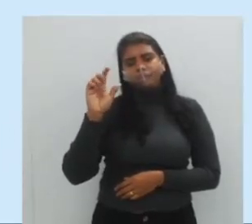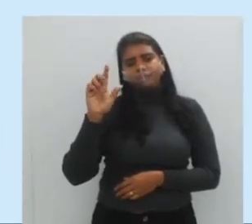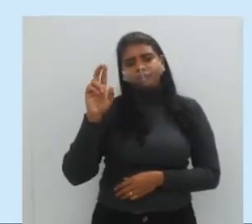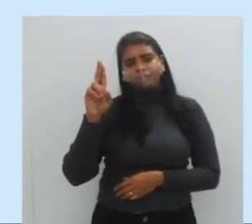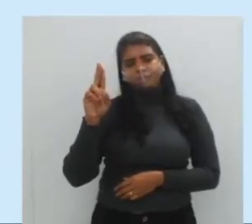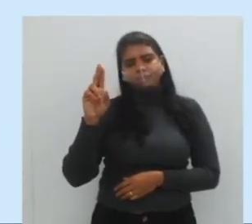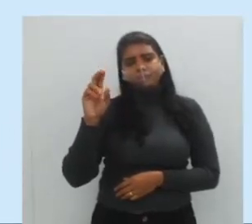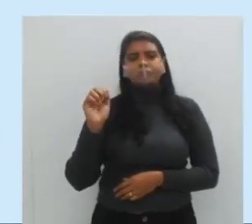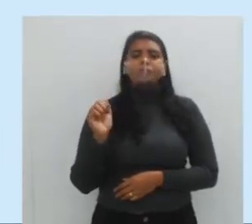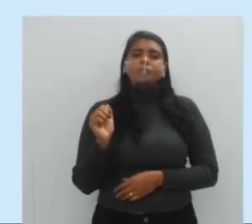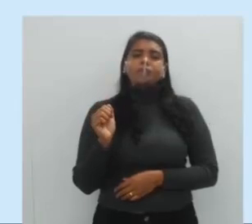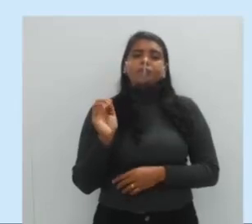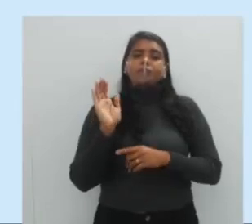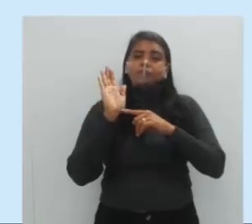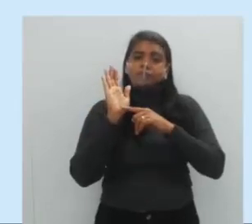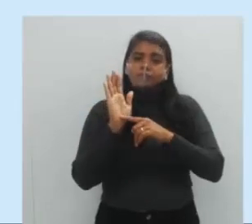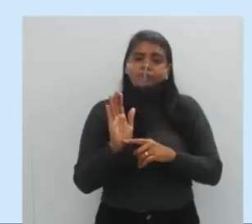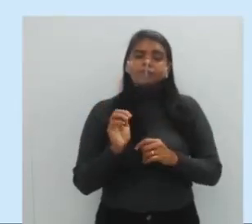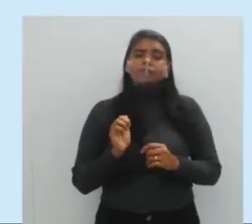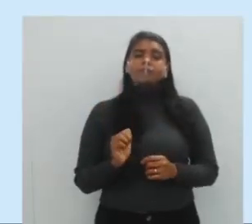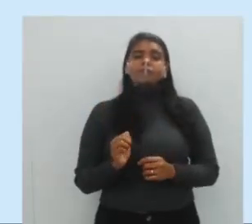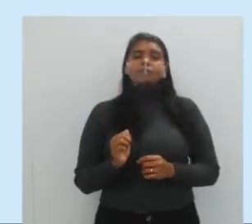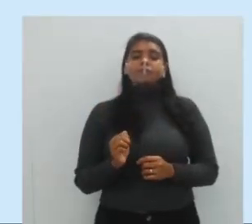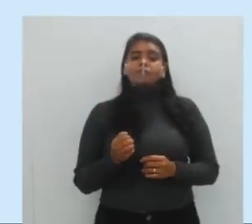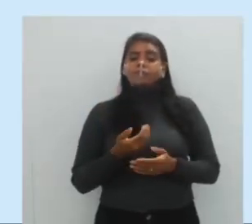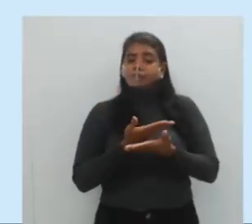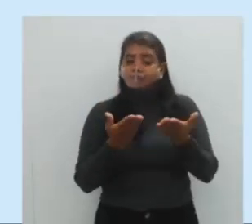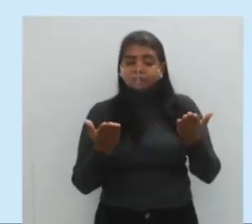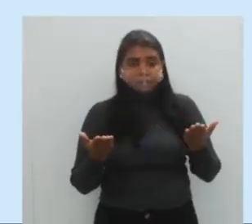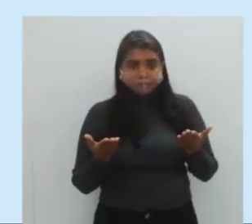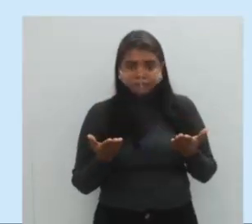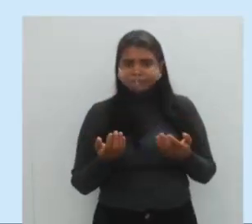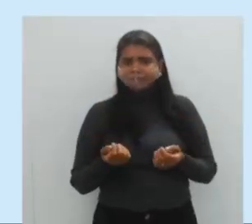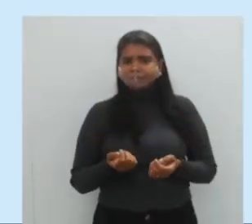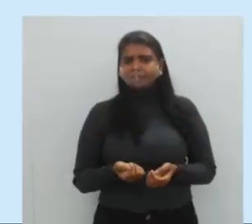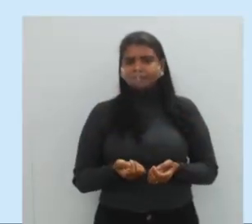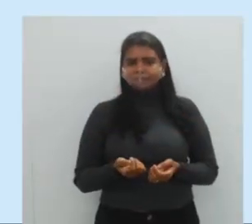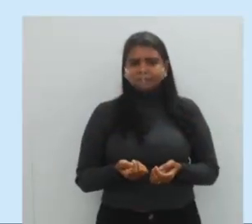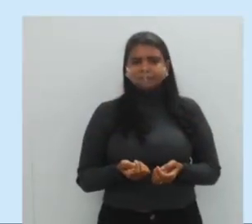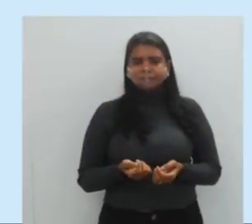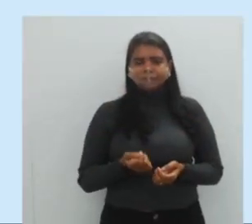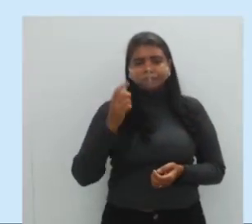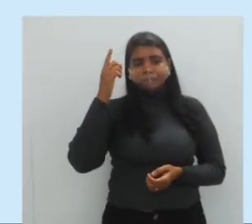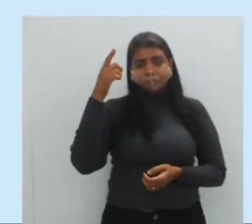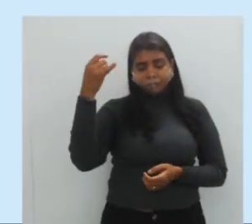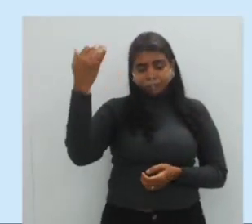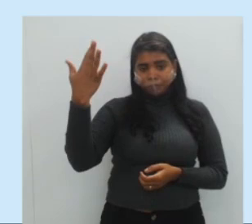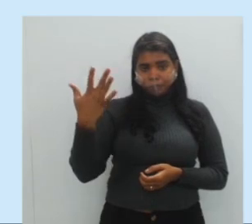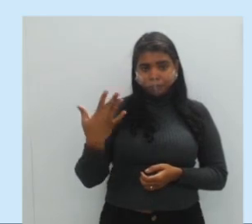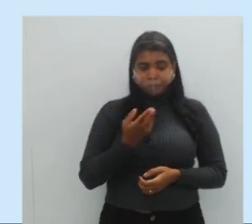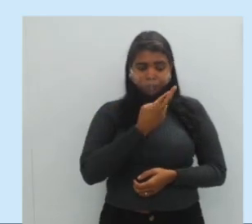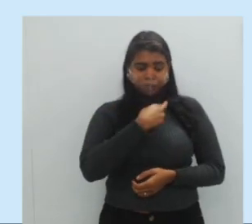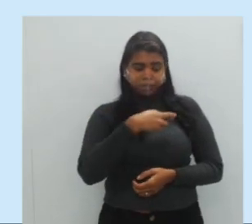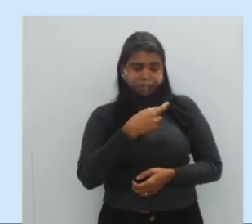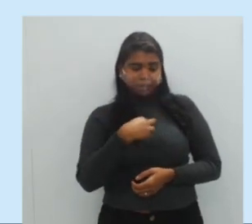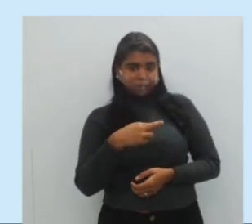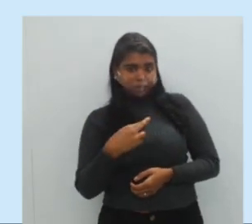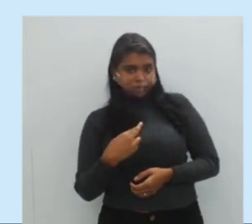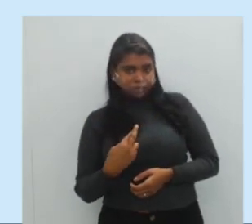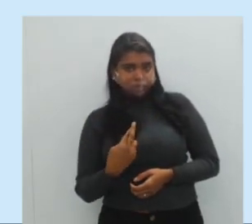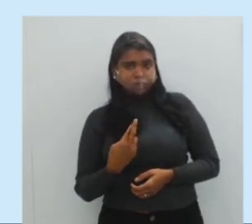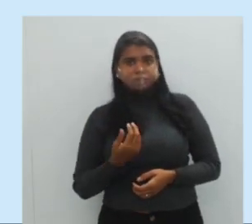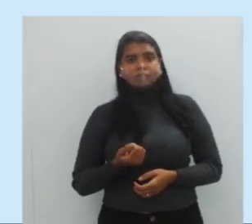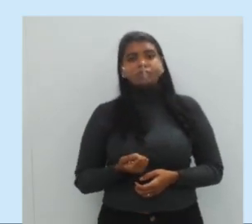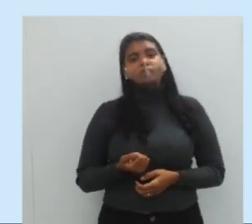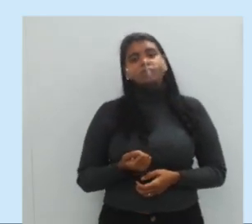emblema, que vai definir, que vai mostrar uma determinada religião,